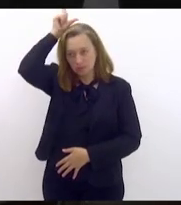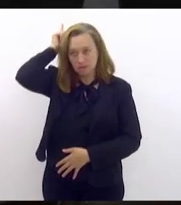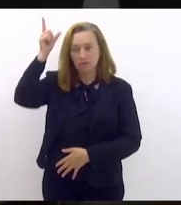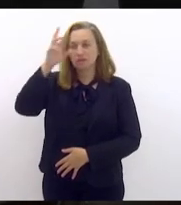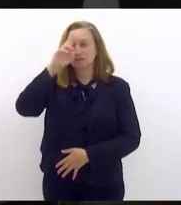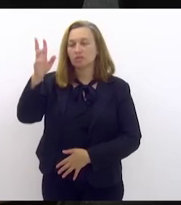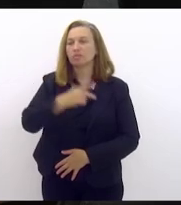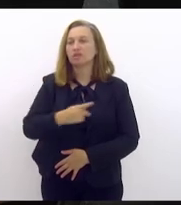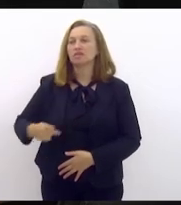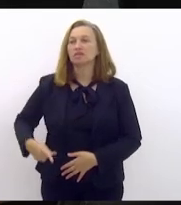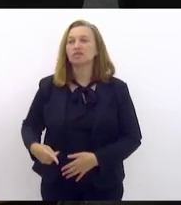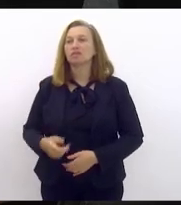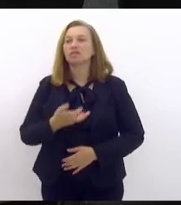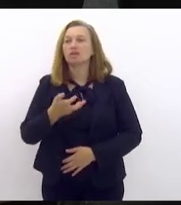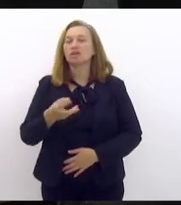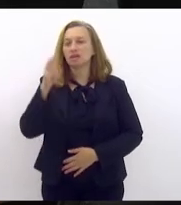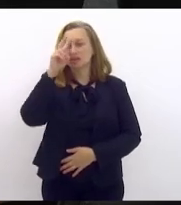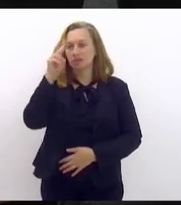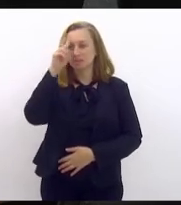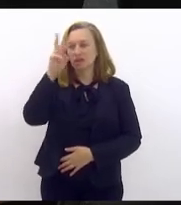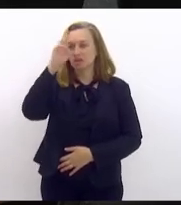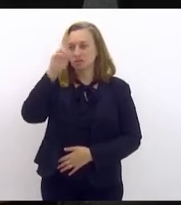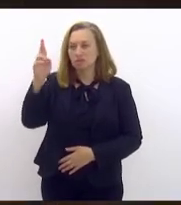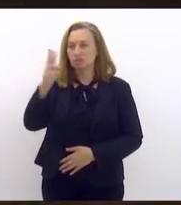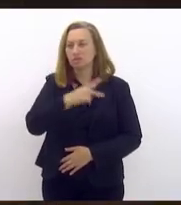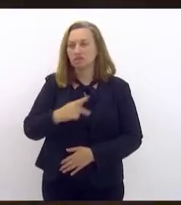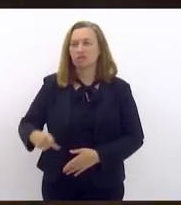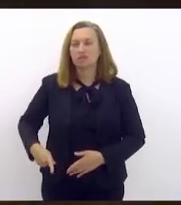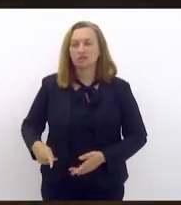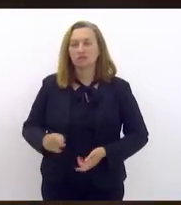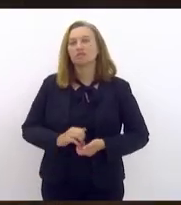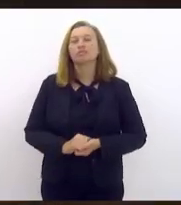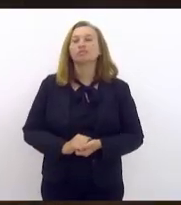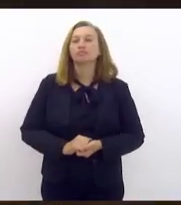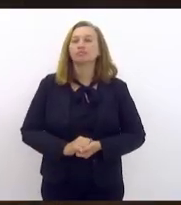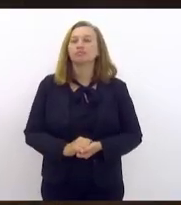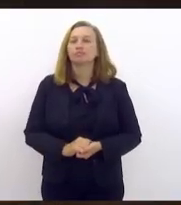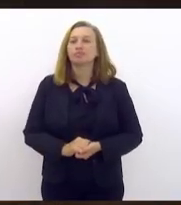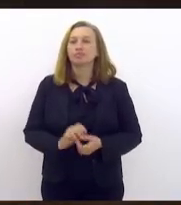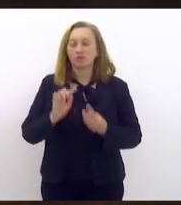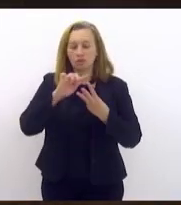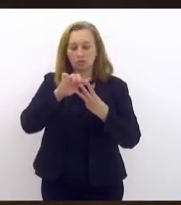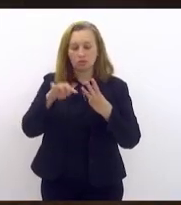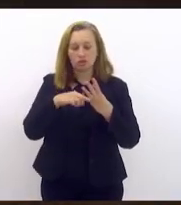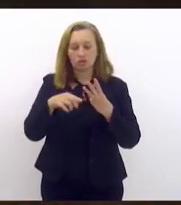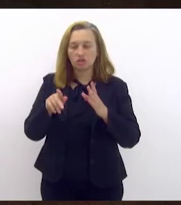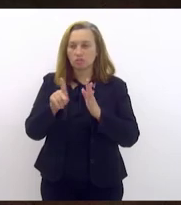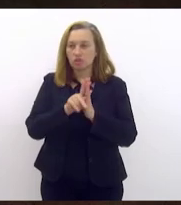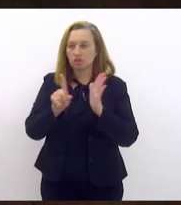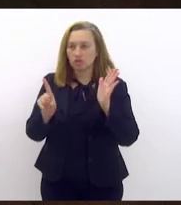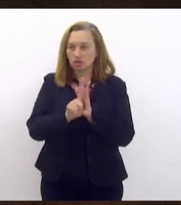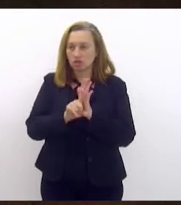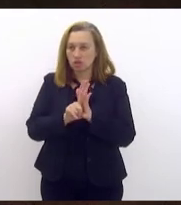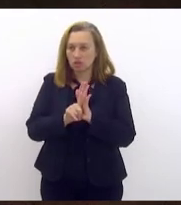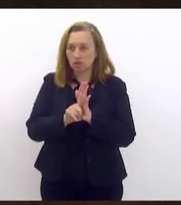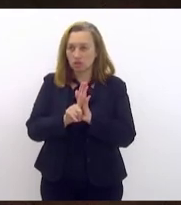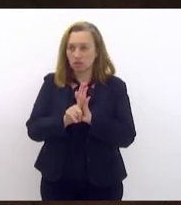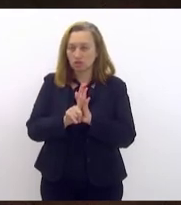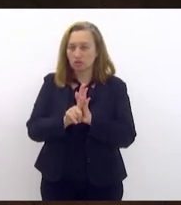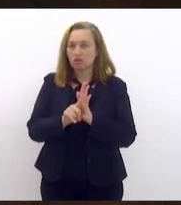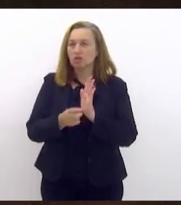Senhor presidente, eu queria lembrar a Vossa Excelência que os três projetos de leis do ciclo